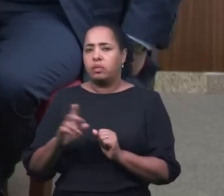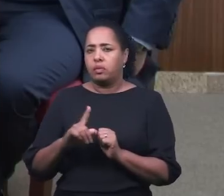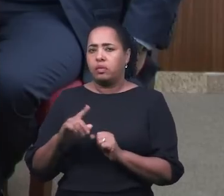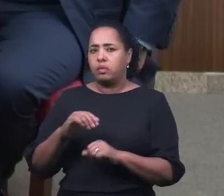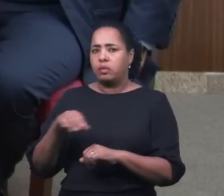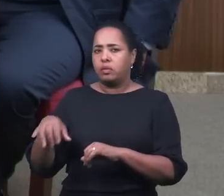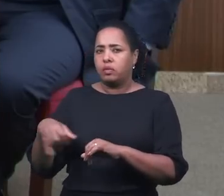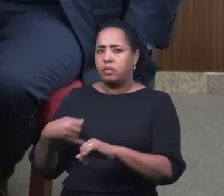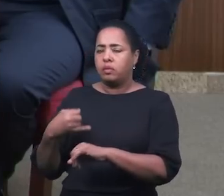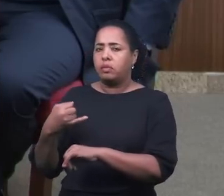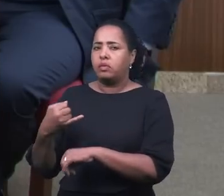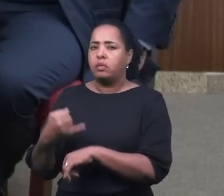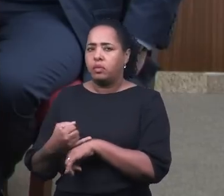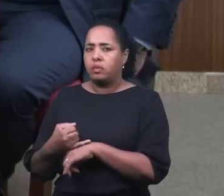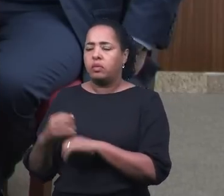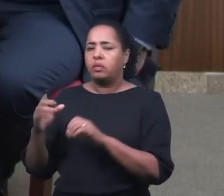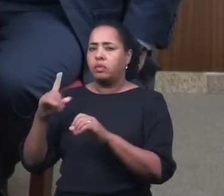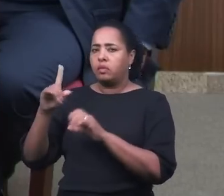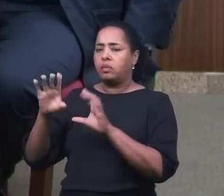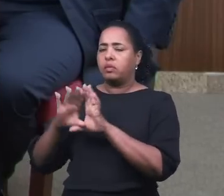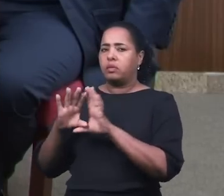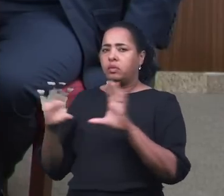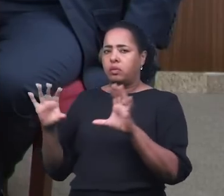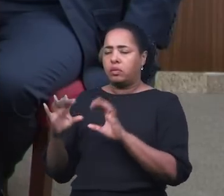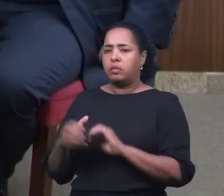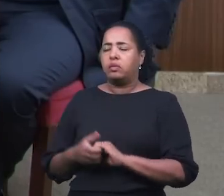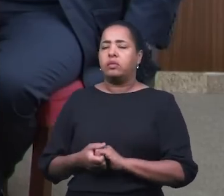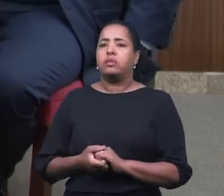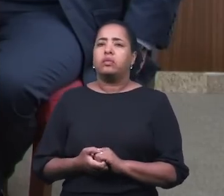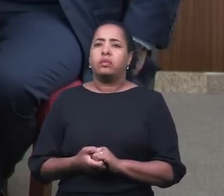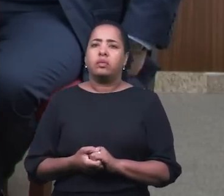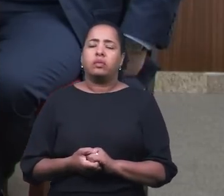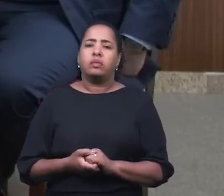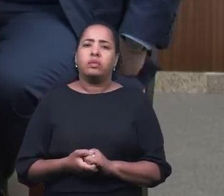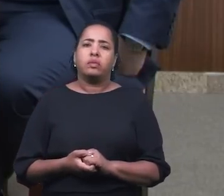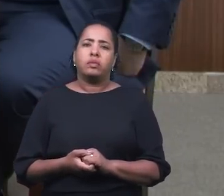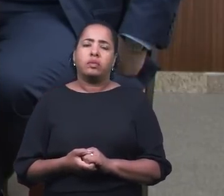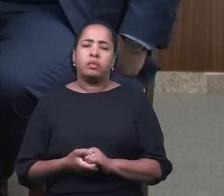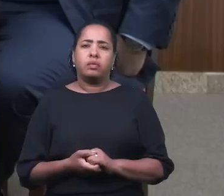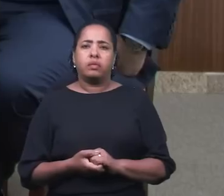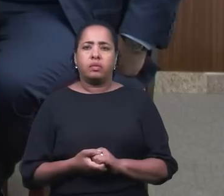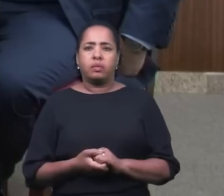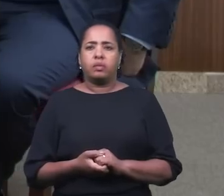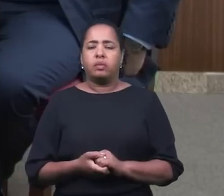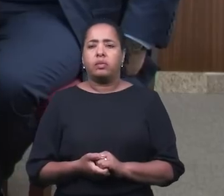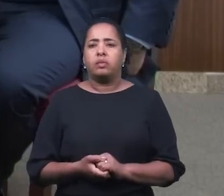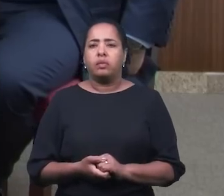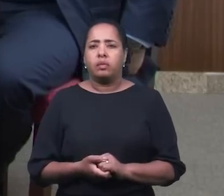Jerusalém. Então vemos que fala muito da eternidade. Glória a Jesus. Muito bom. Pastor Edson, seu comentário.